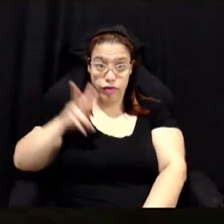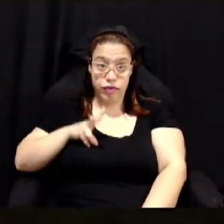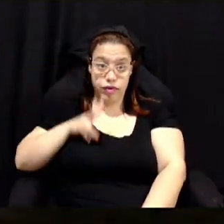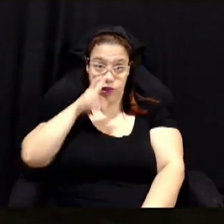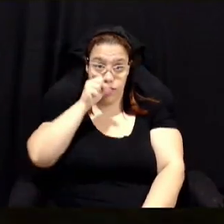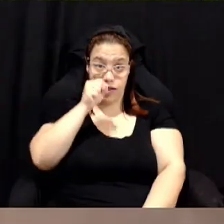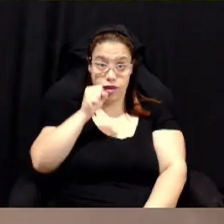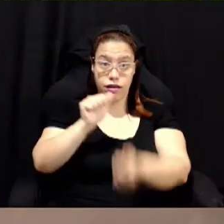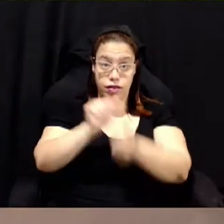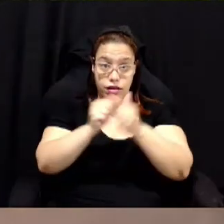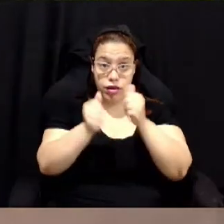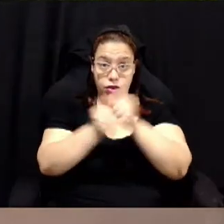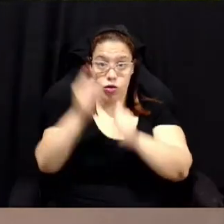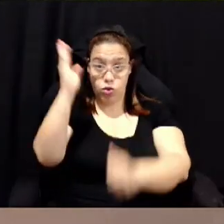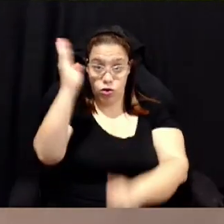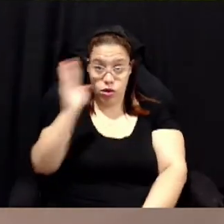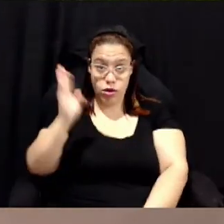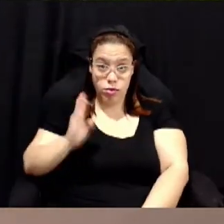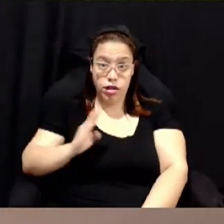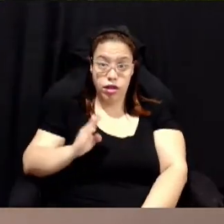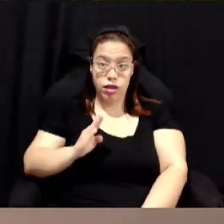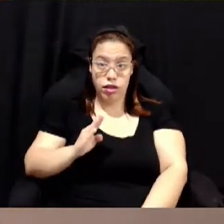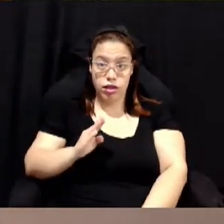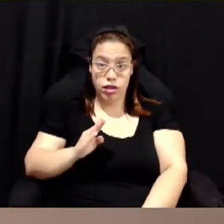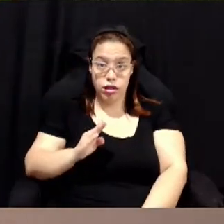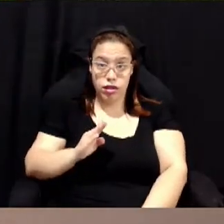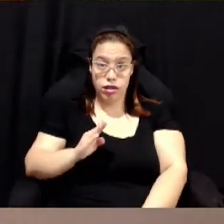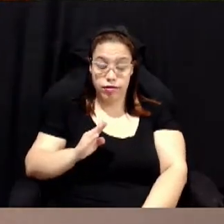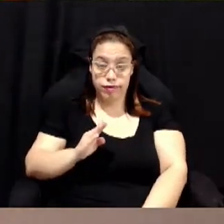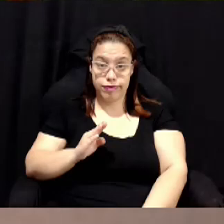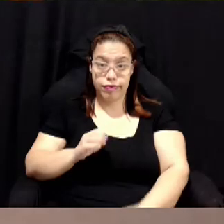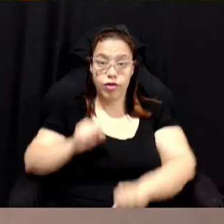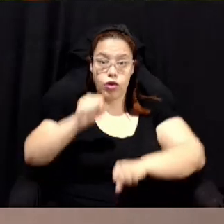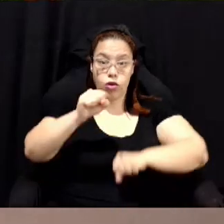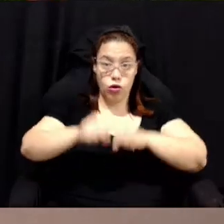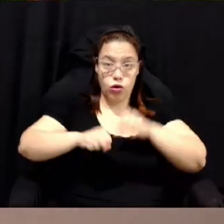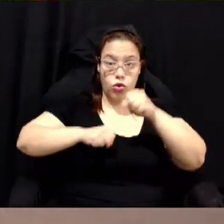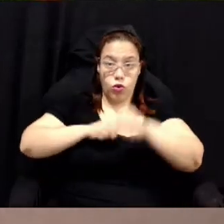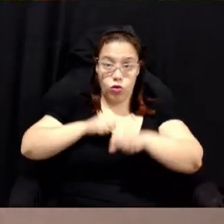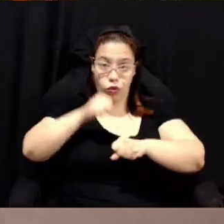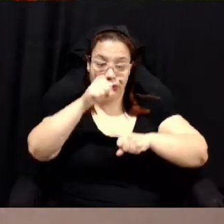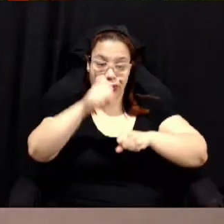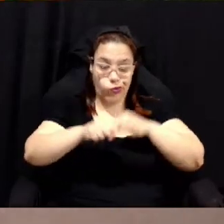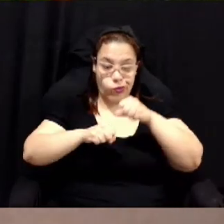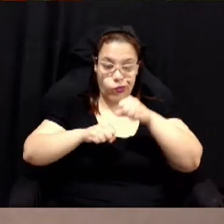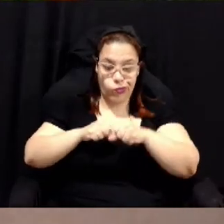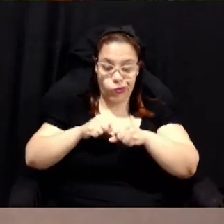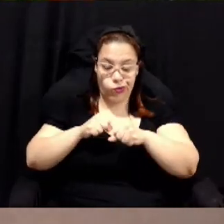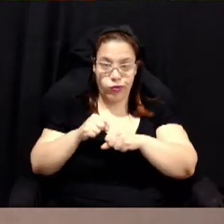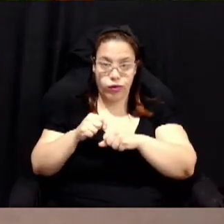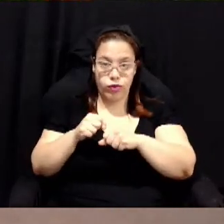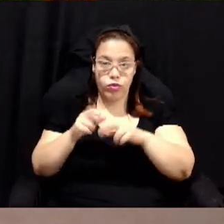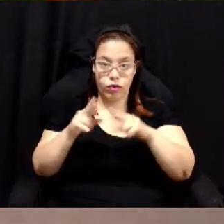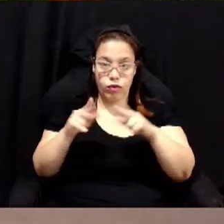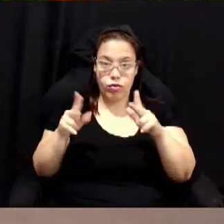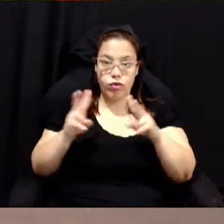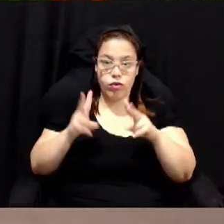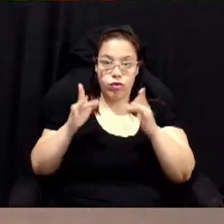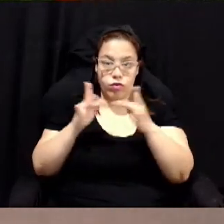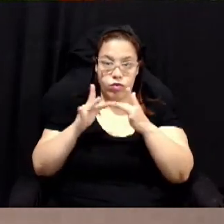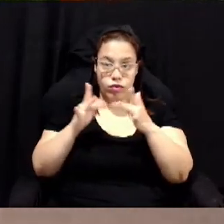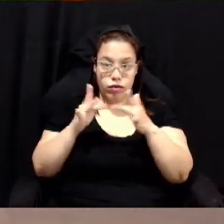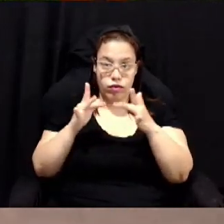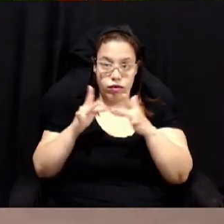adeptos no Brasil. A categoria consiste em correr em trilhas ou terrenos variados, sempre conectado ao cão por